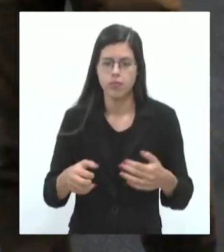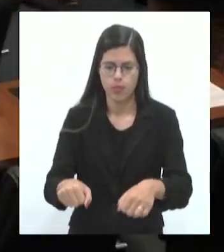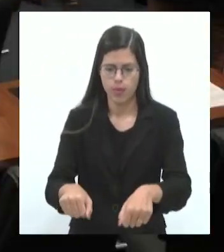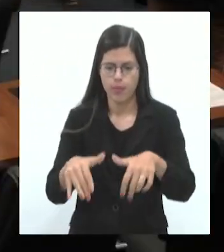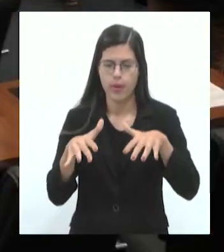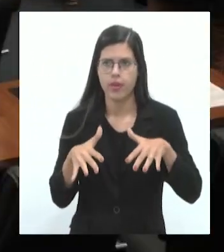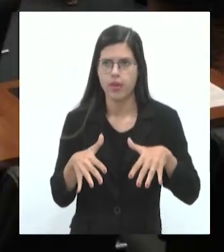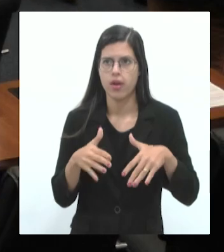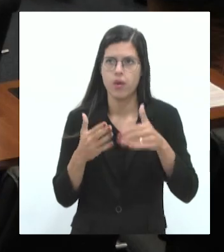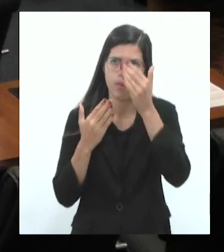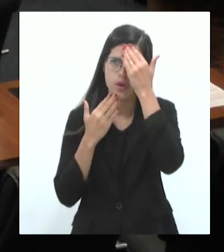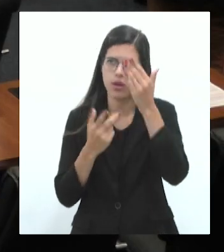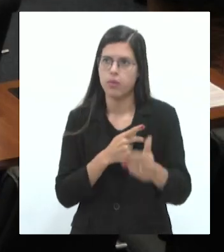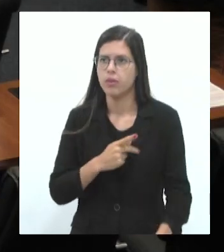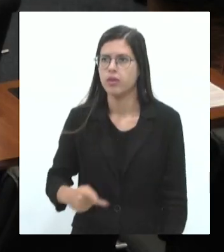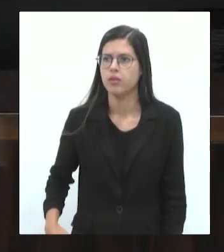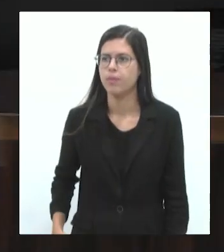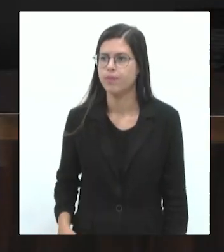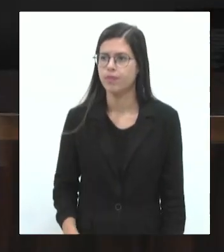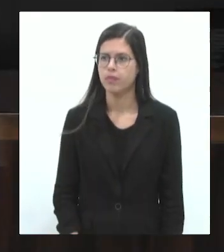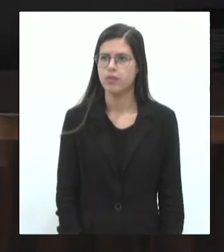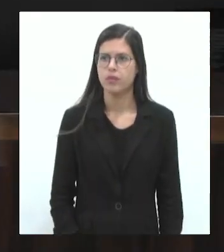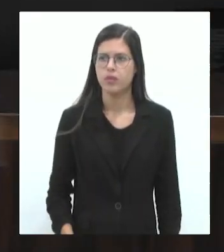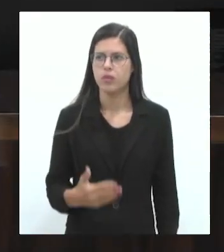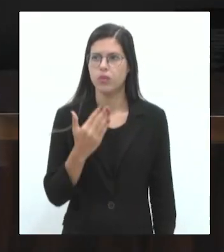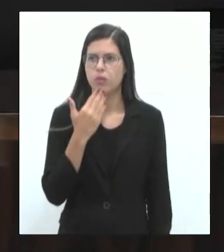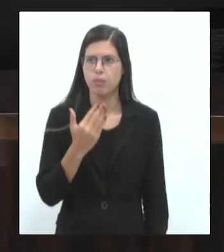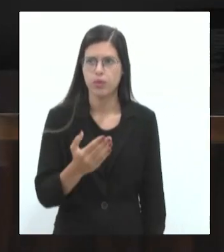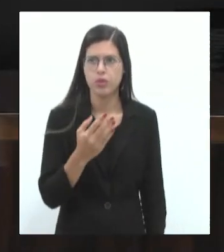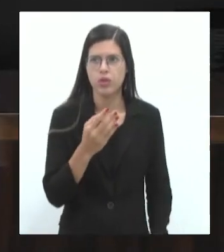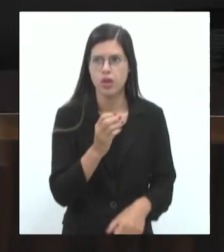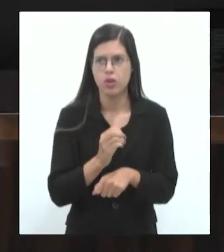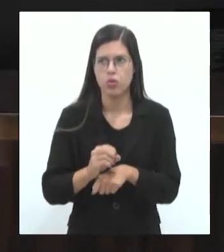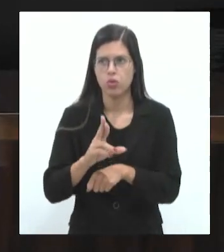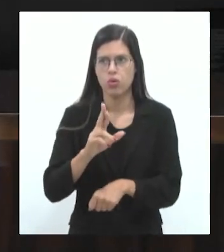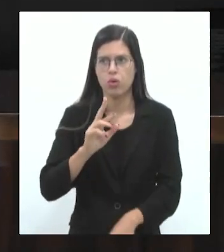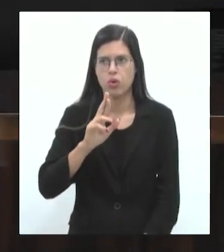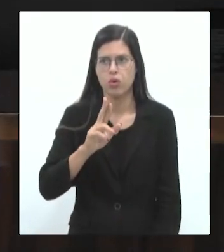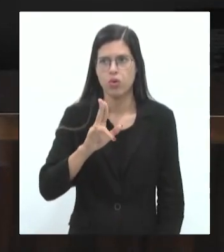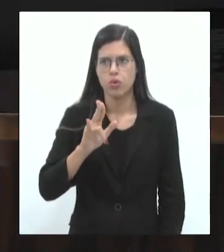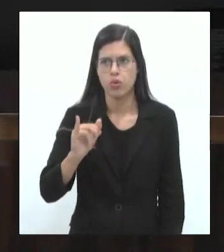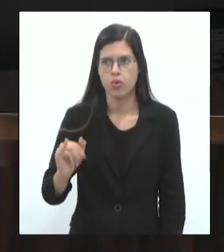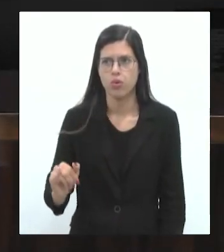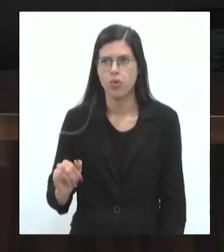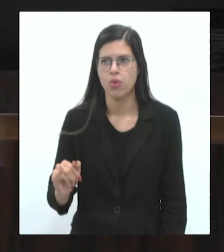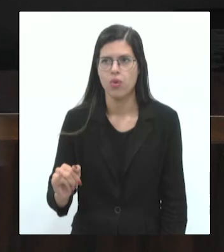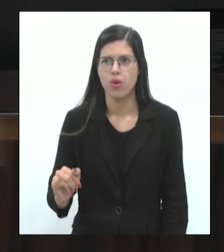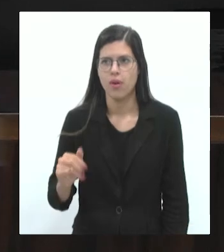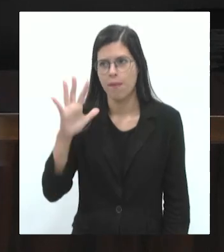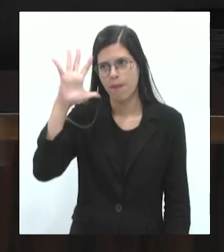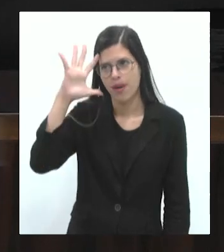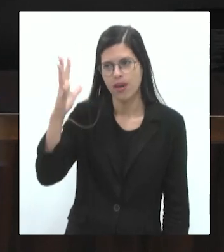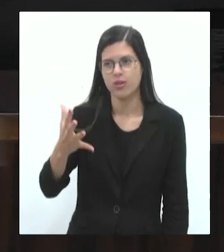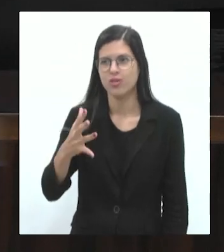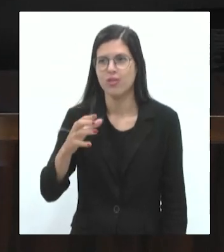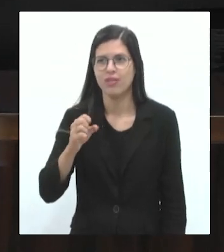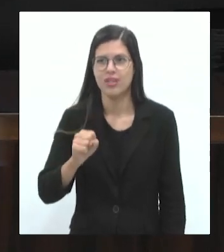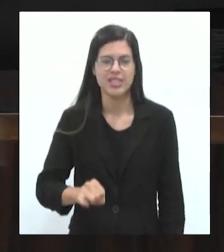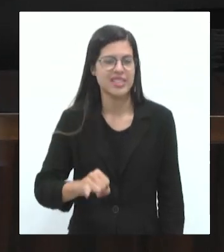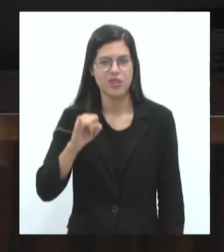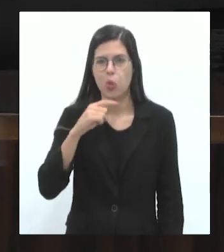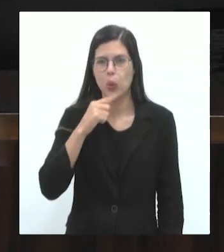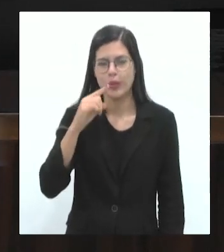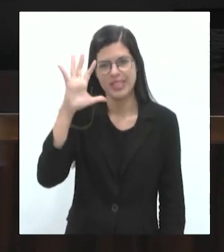presidente. Vou pedir a doutor Rui, tia Ju, que se ele não resolver em 24 horas, ele vai ser exonerado. Pode ficar